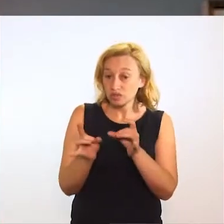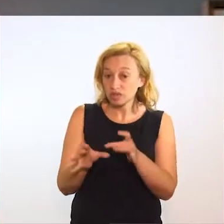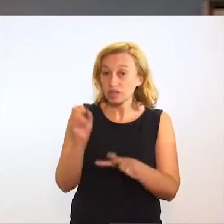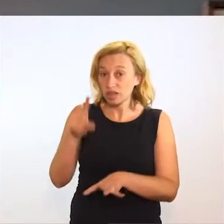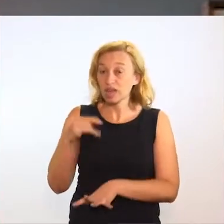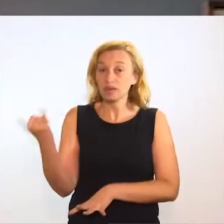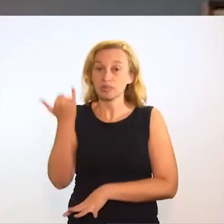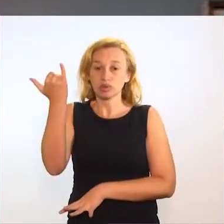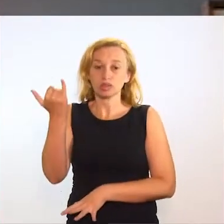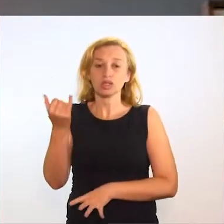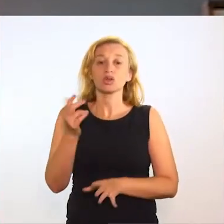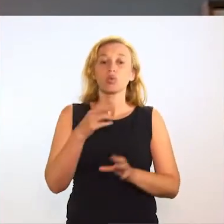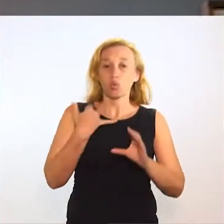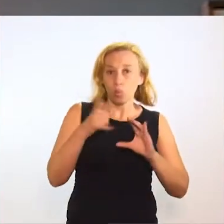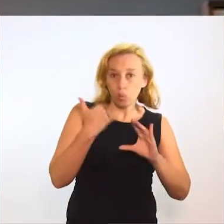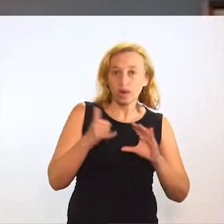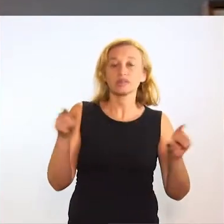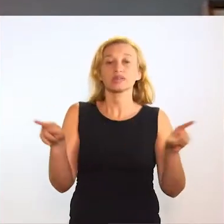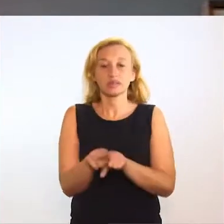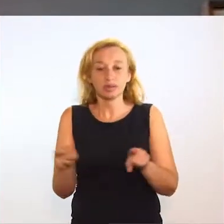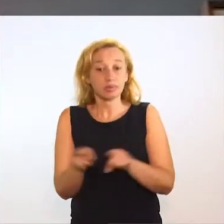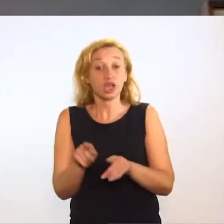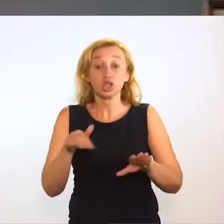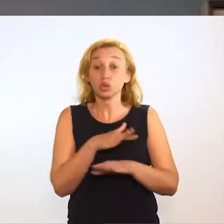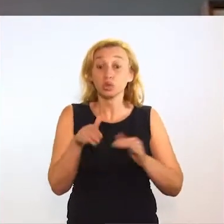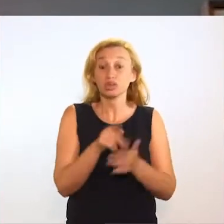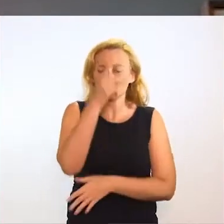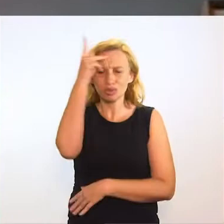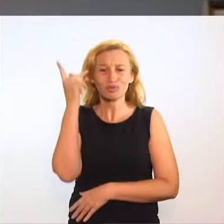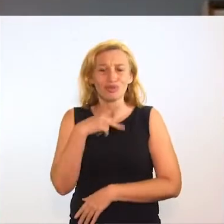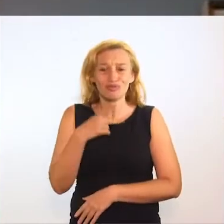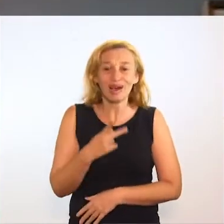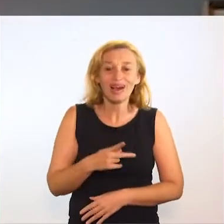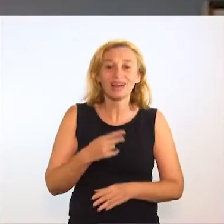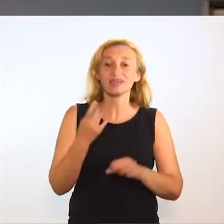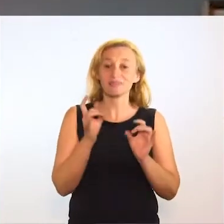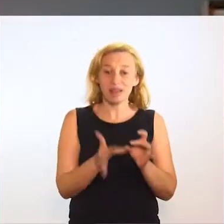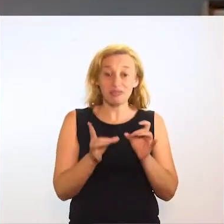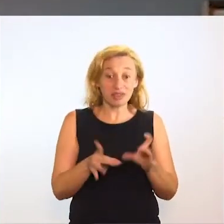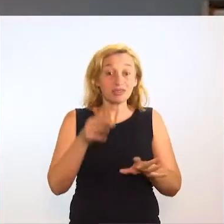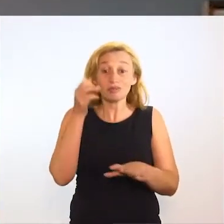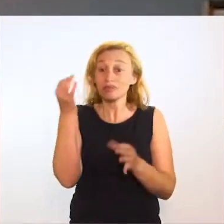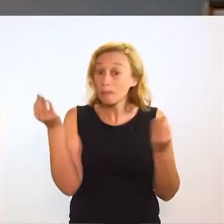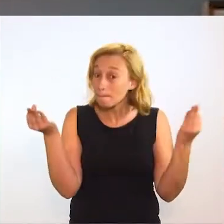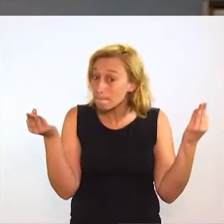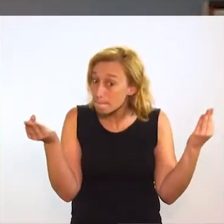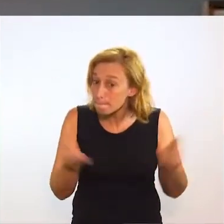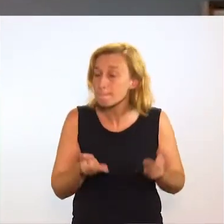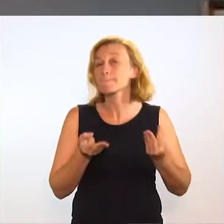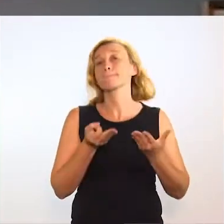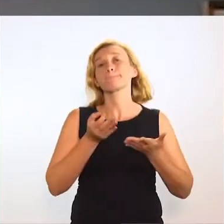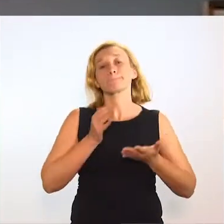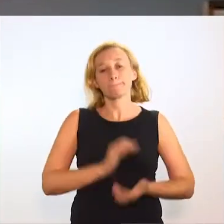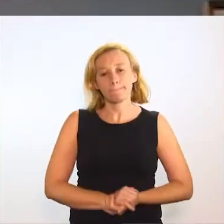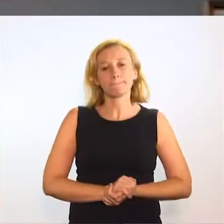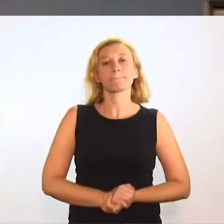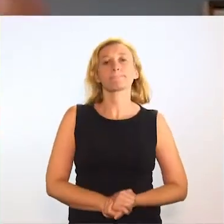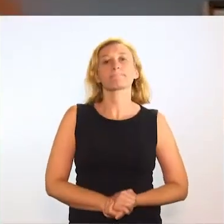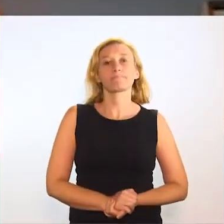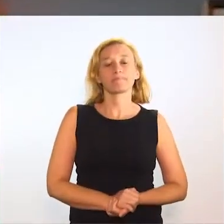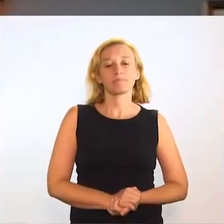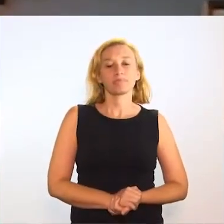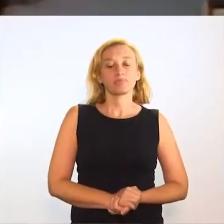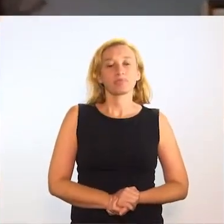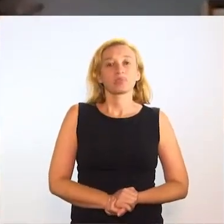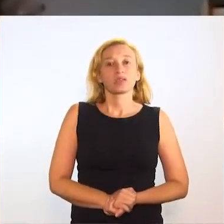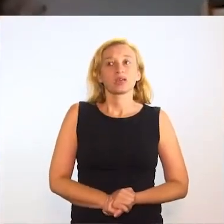venda também, que eu acho que é um ponto importante. O WhatsApp também todo mundo relata que para venda também tem sido um instrumento bem